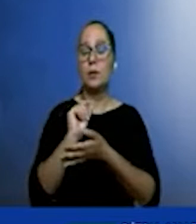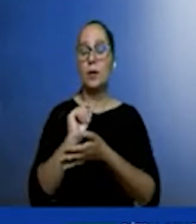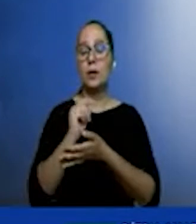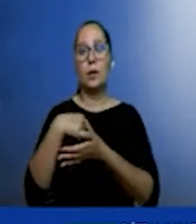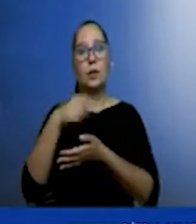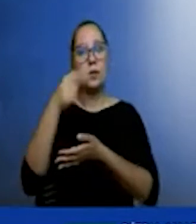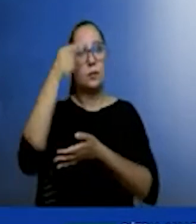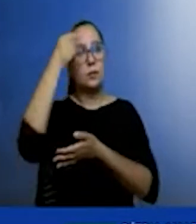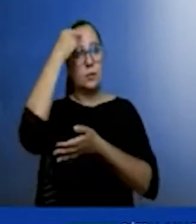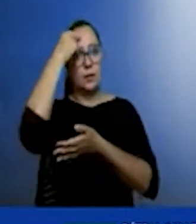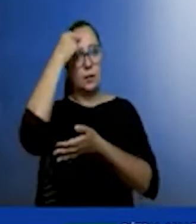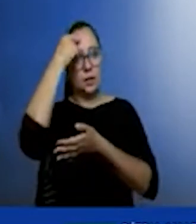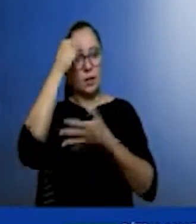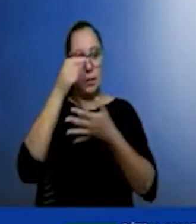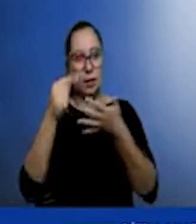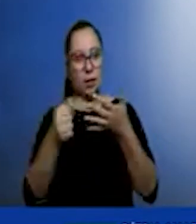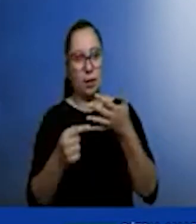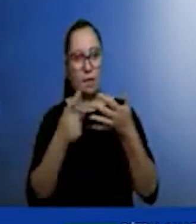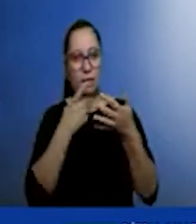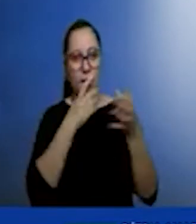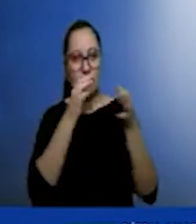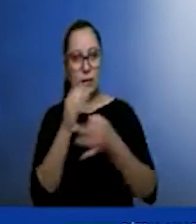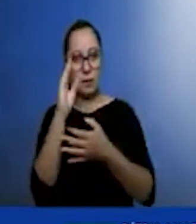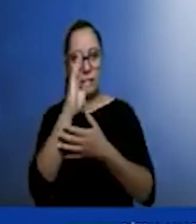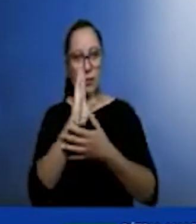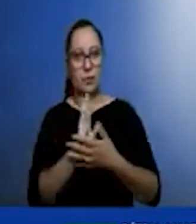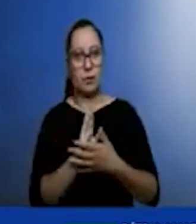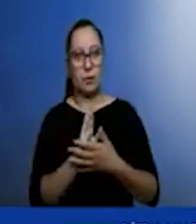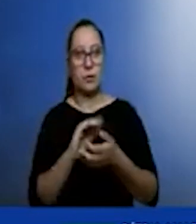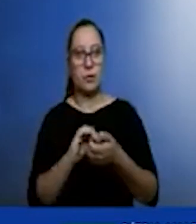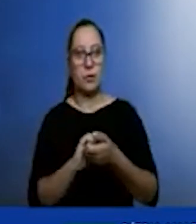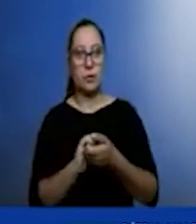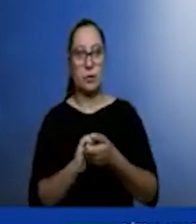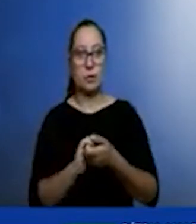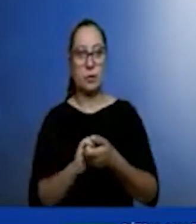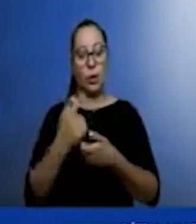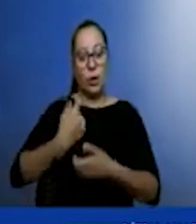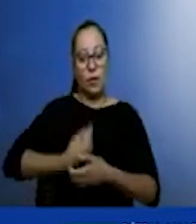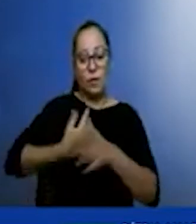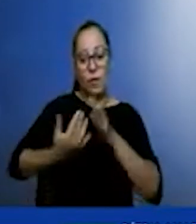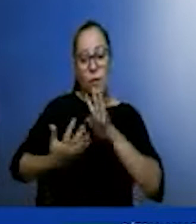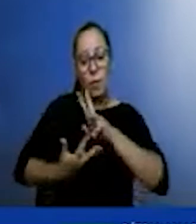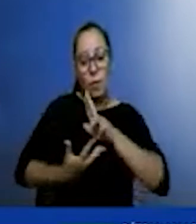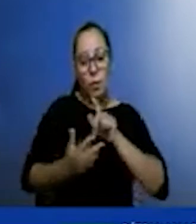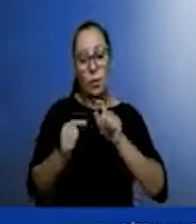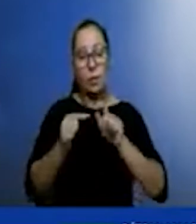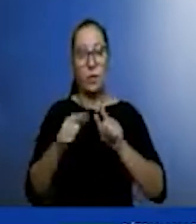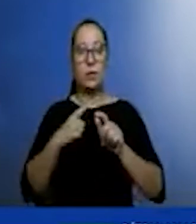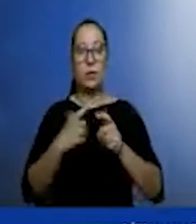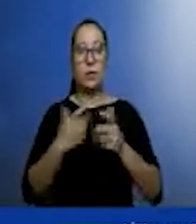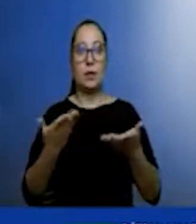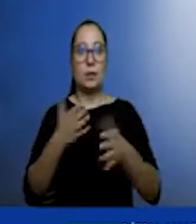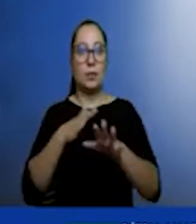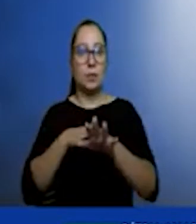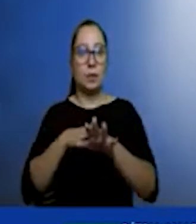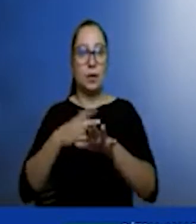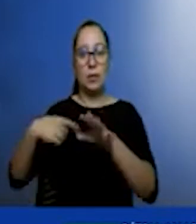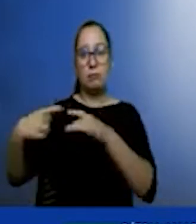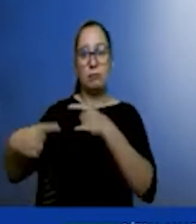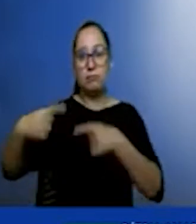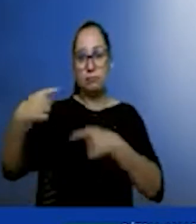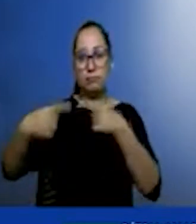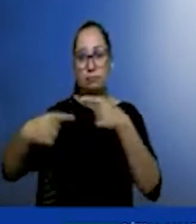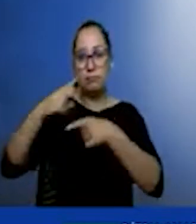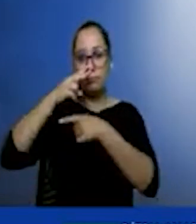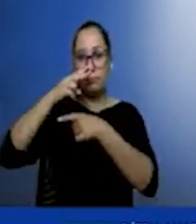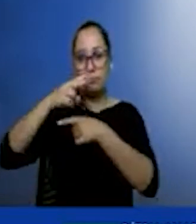você pontuou bem, o Brasil, a gente vive no mundo uma situação onde a gente vinha discutindo com bastante intensidade a questão